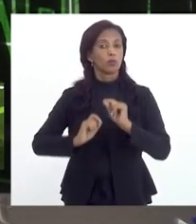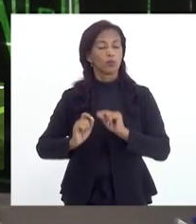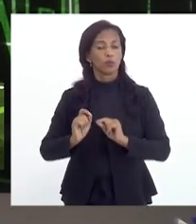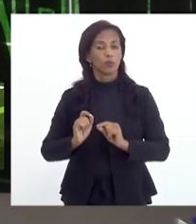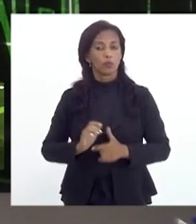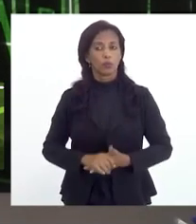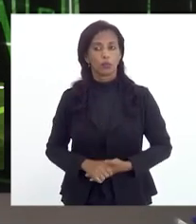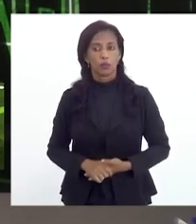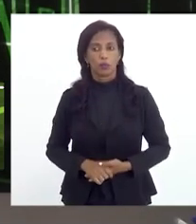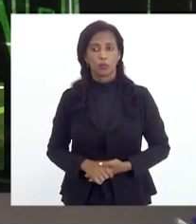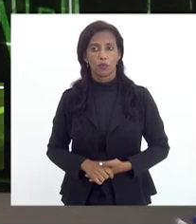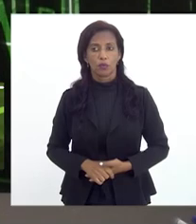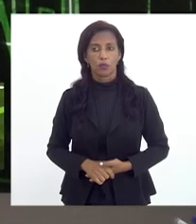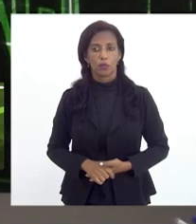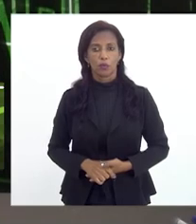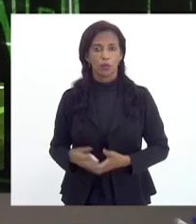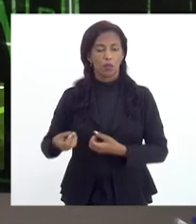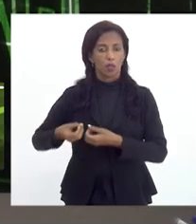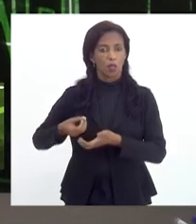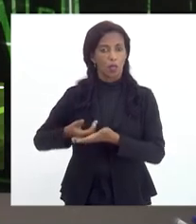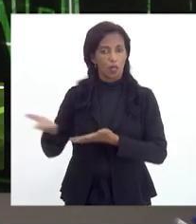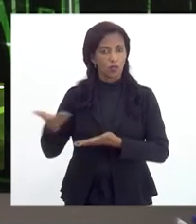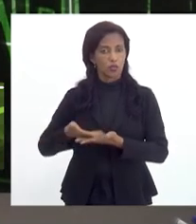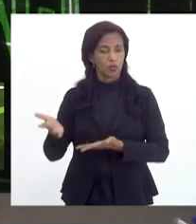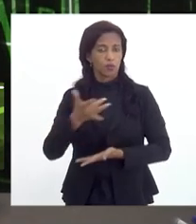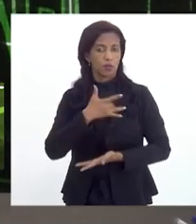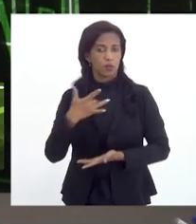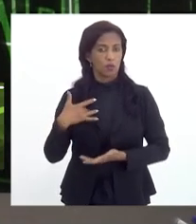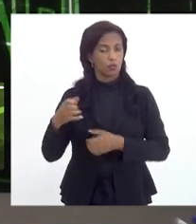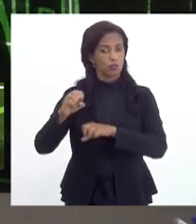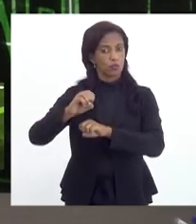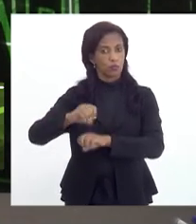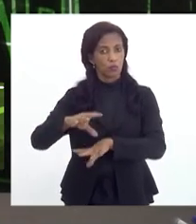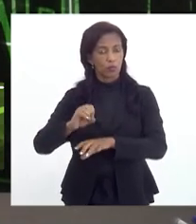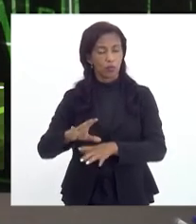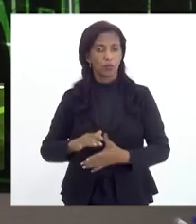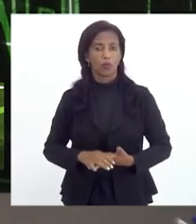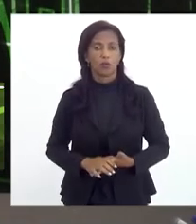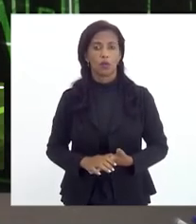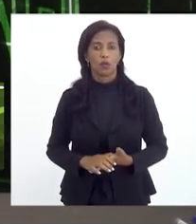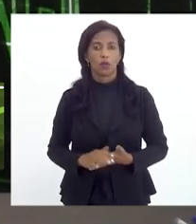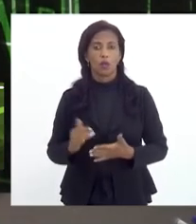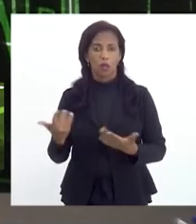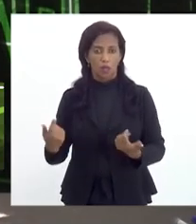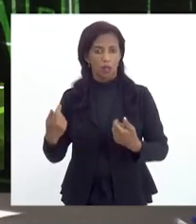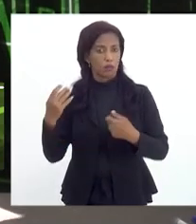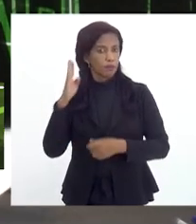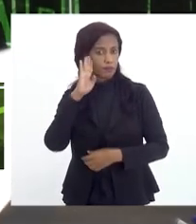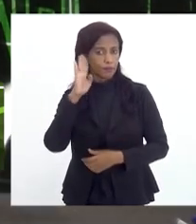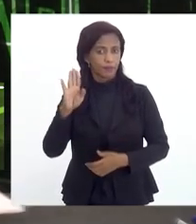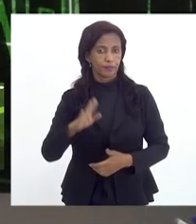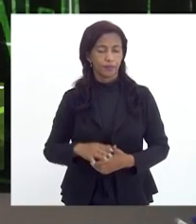despesas De saúde E educação Elas Se sobrepõem